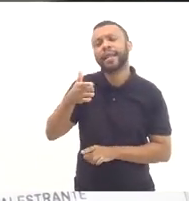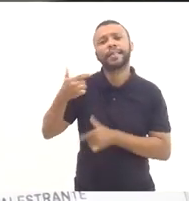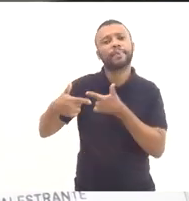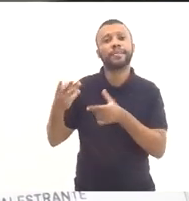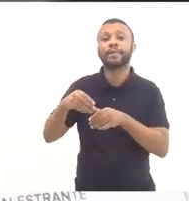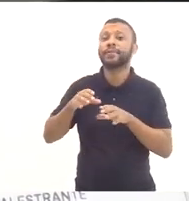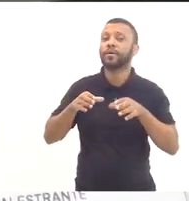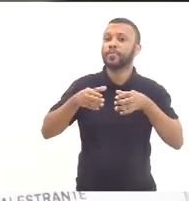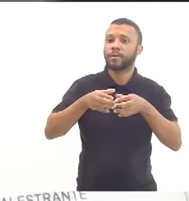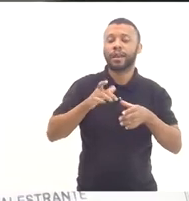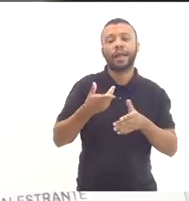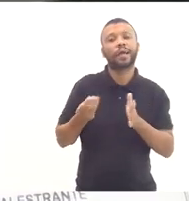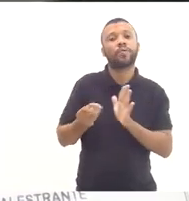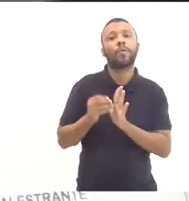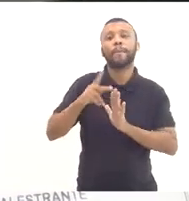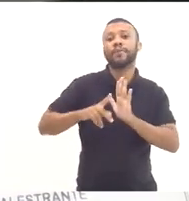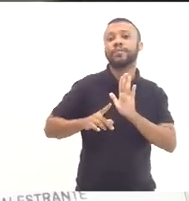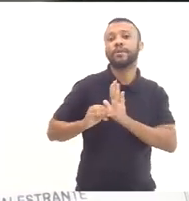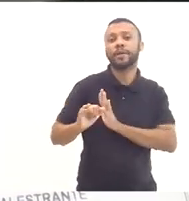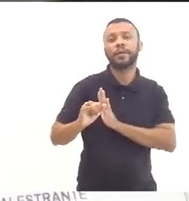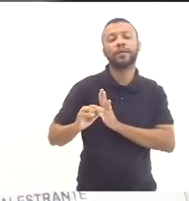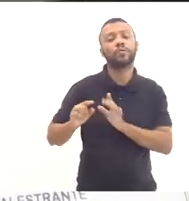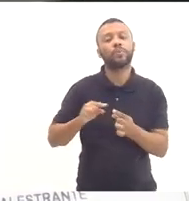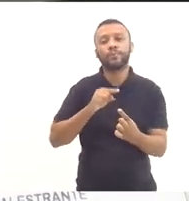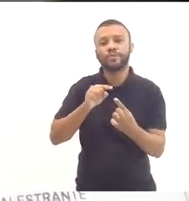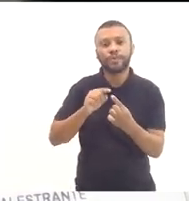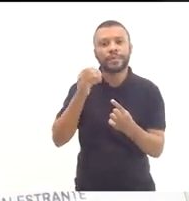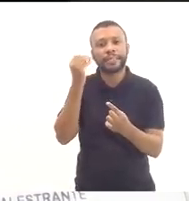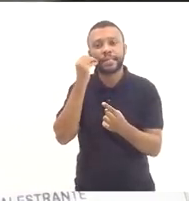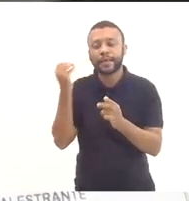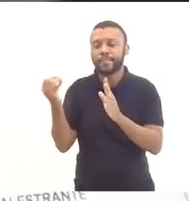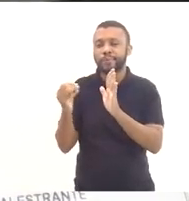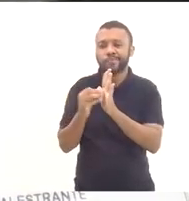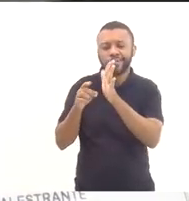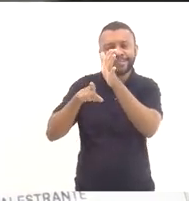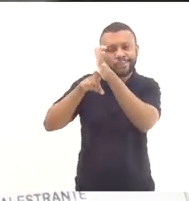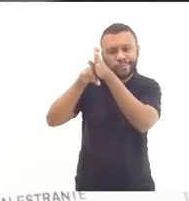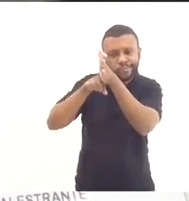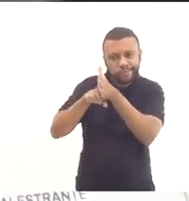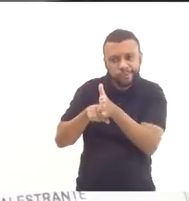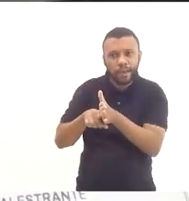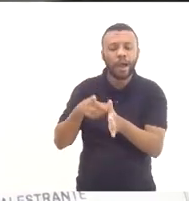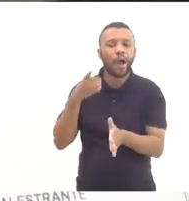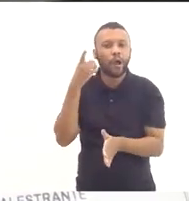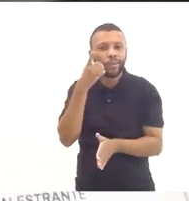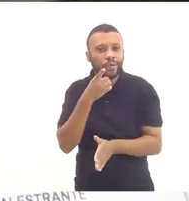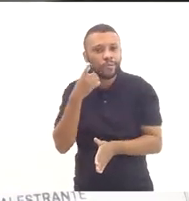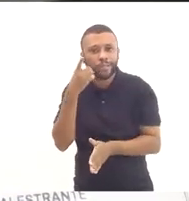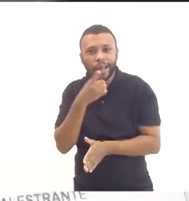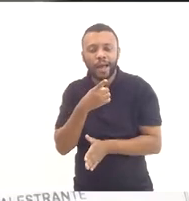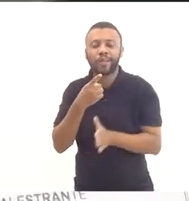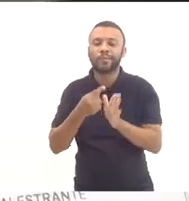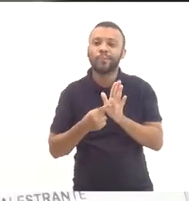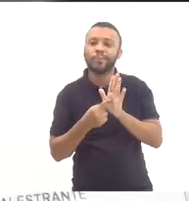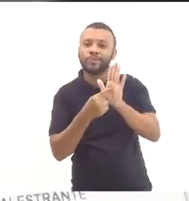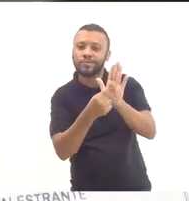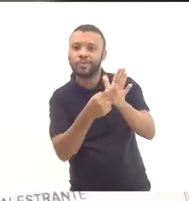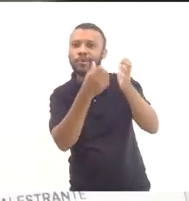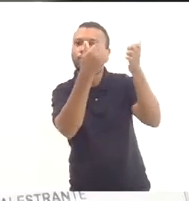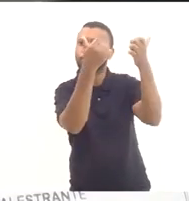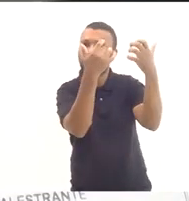no projeto de lei a tentativa de colocar o rastreio dessa doença o deputado perdão a trouxe a ideia para o deputado